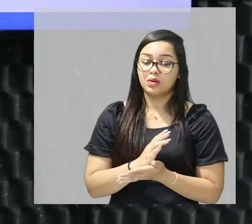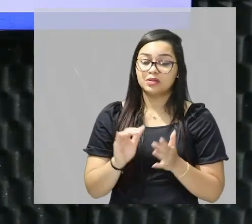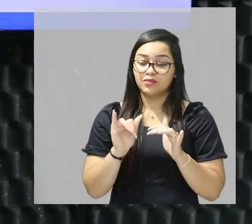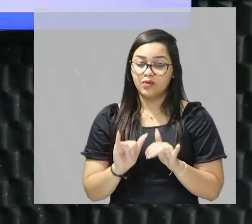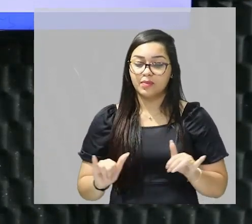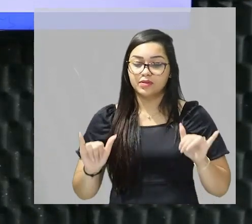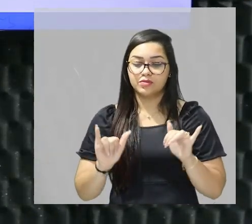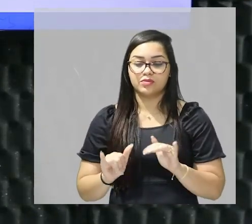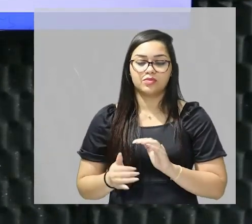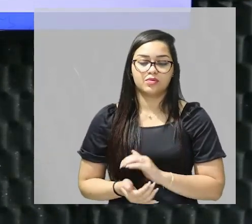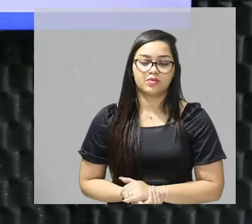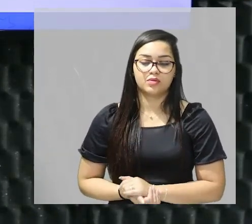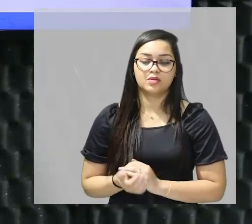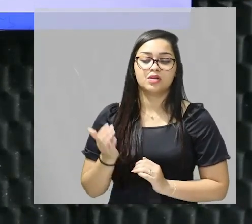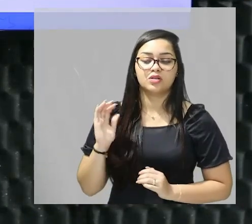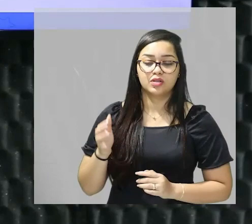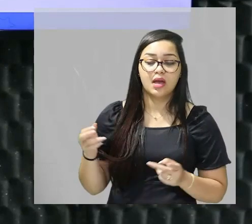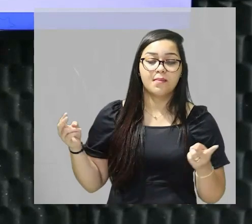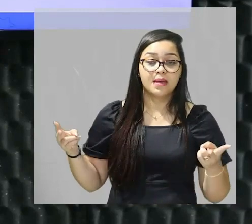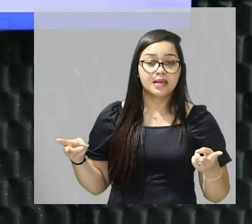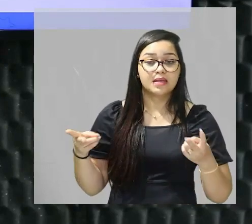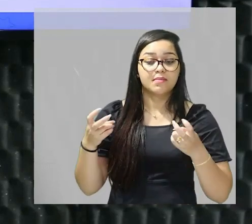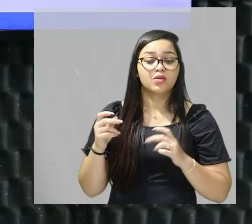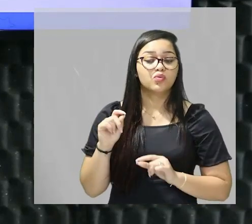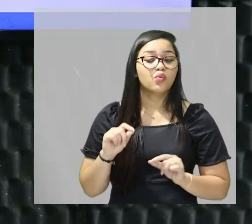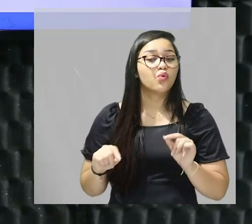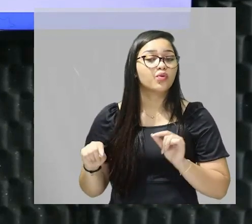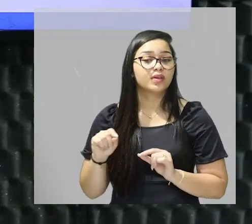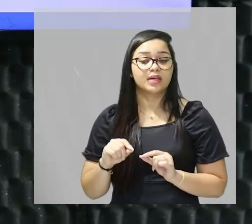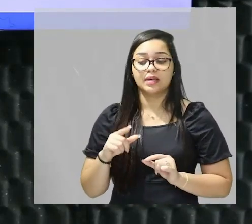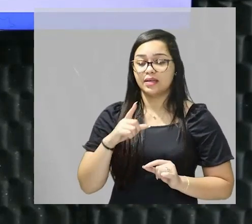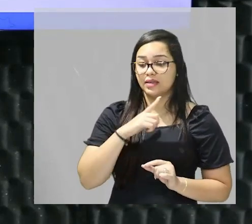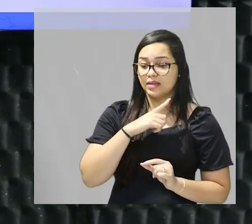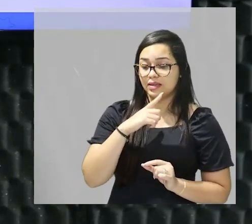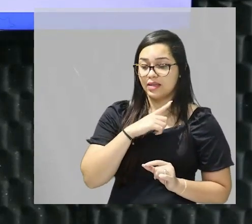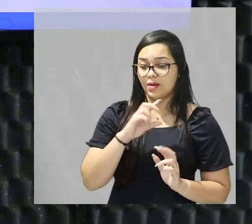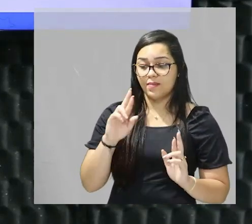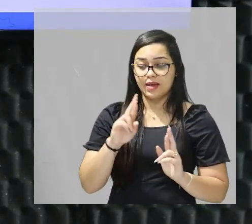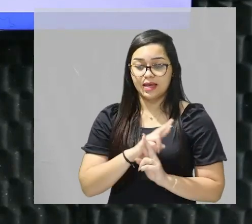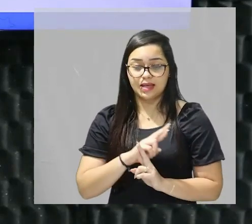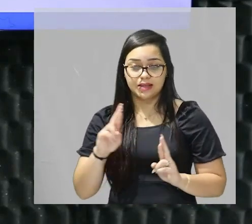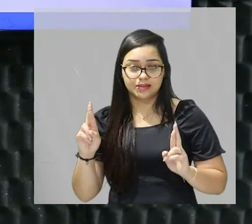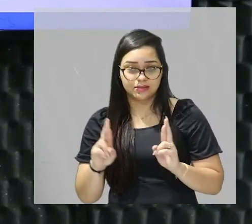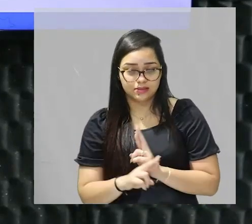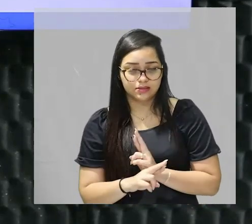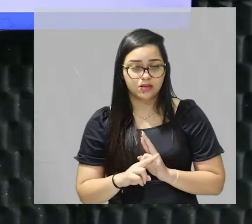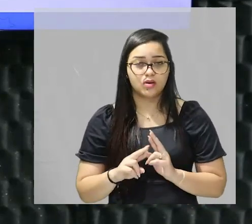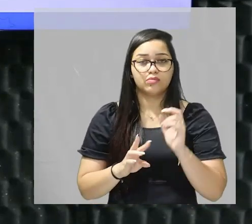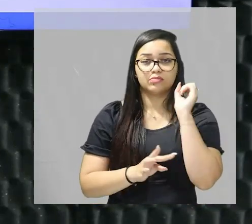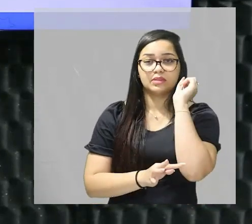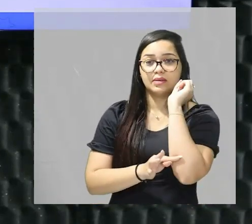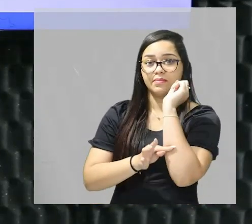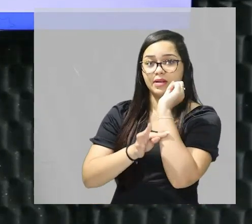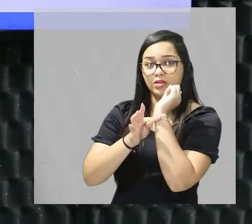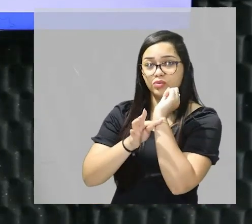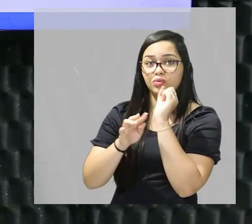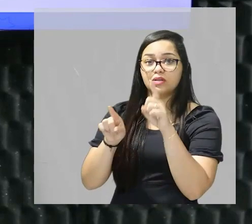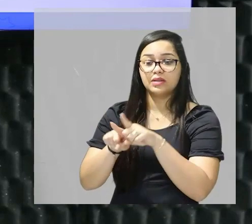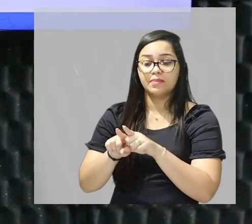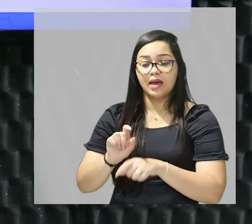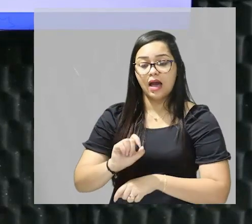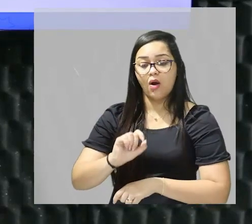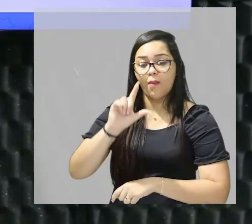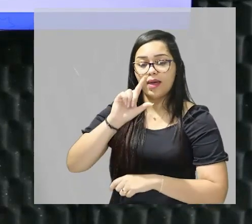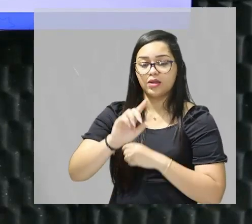certo? A gente está observando que está tendo uma relação entre temperatura e aumento